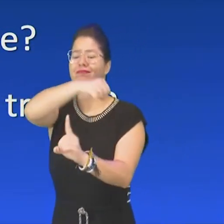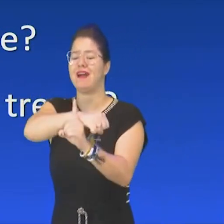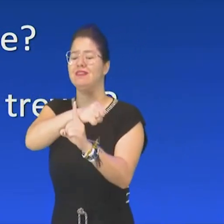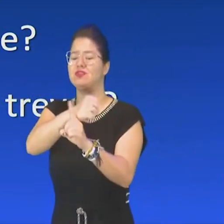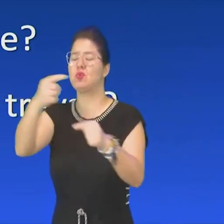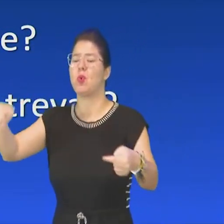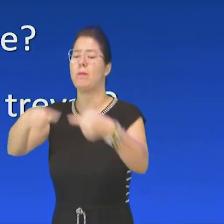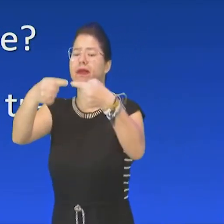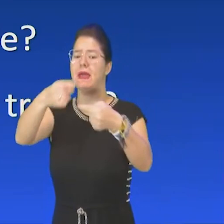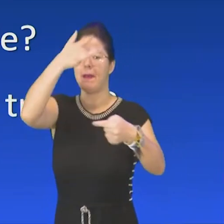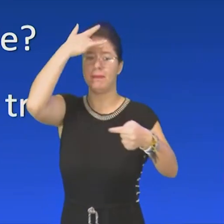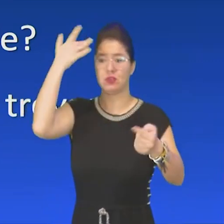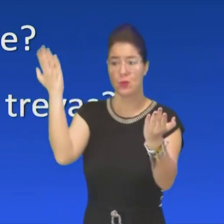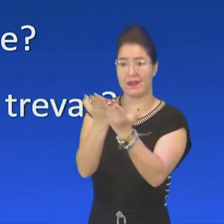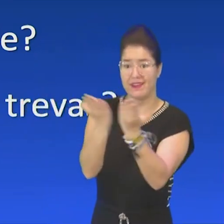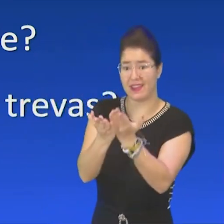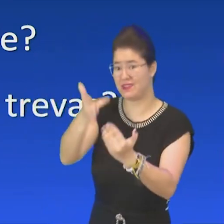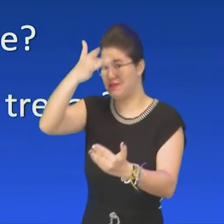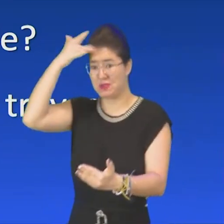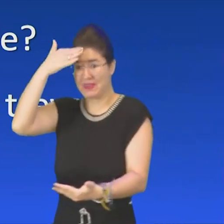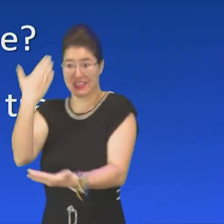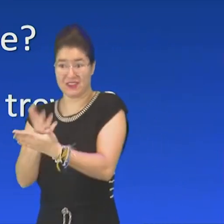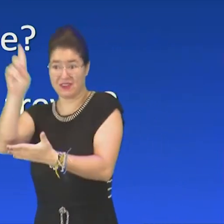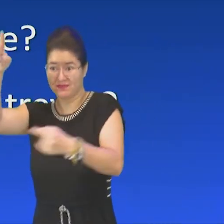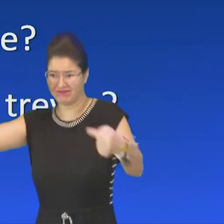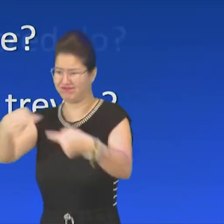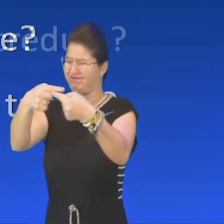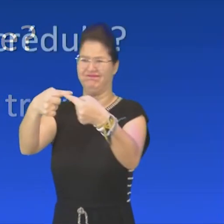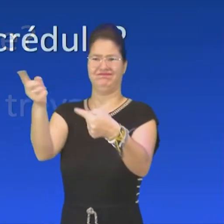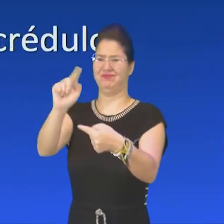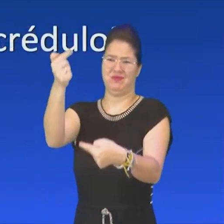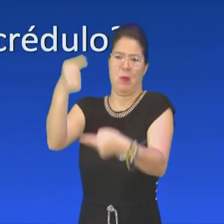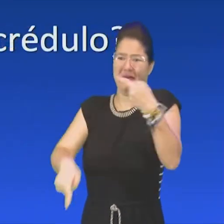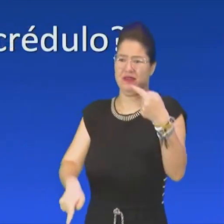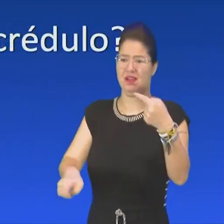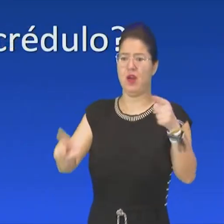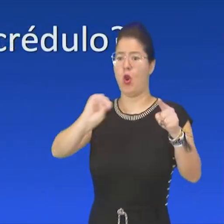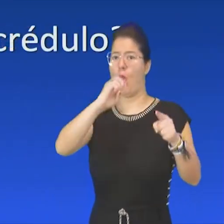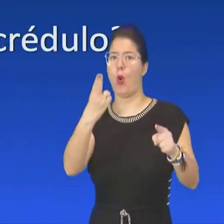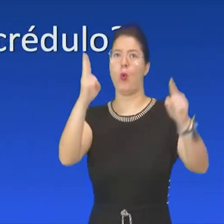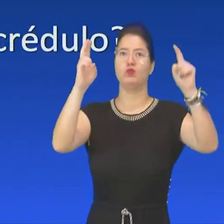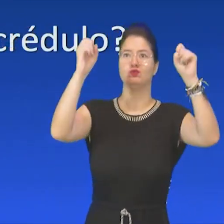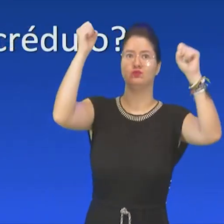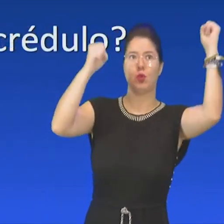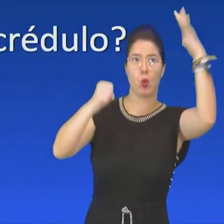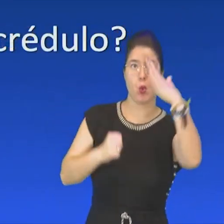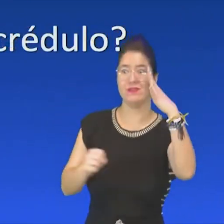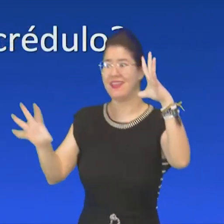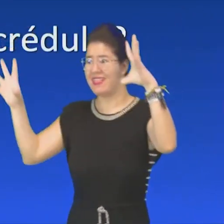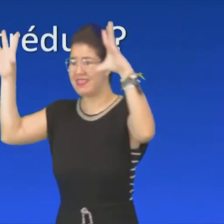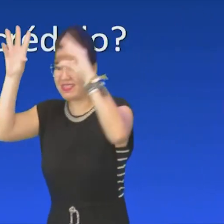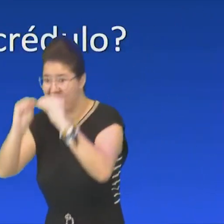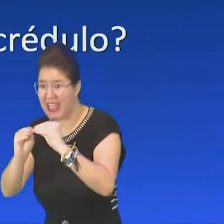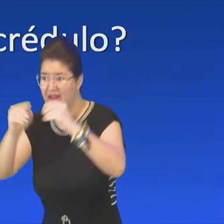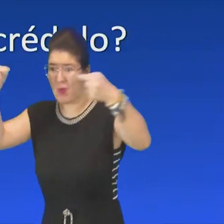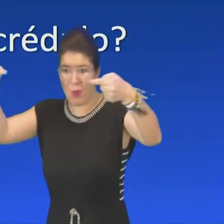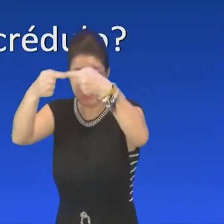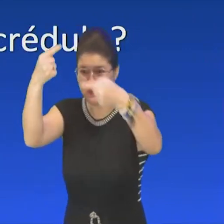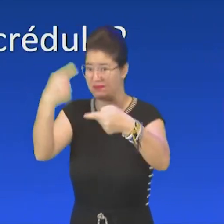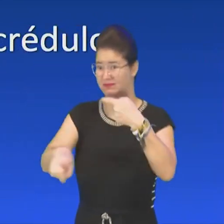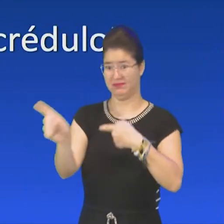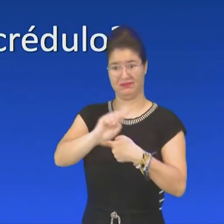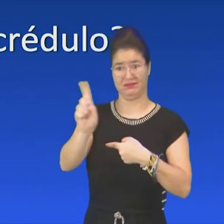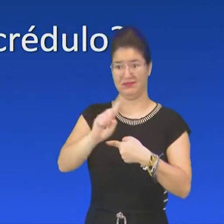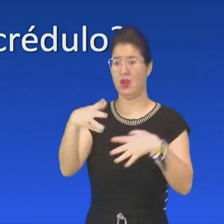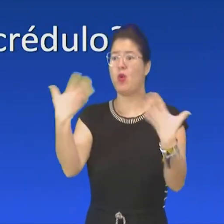iniquidade? Ou que comunhão da luz com as trevas? Que harmonia entre Cristo e o maligno? Ou